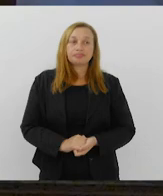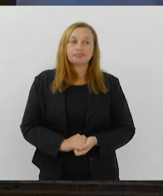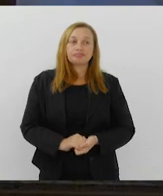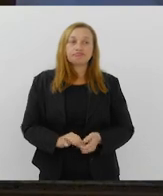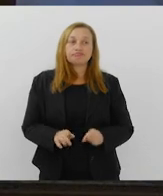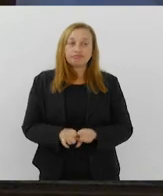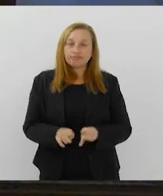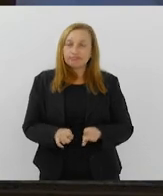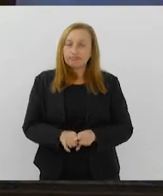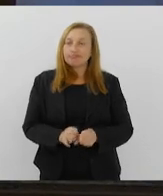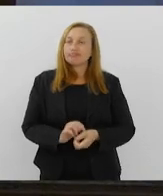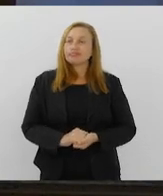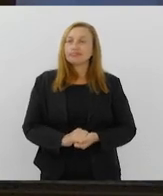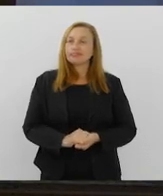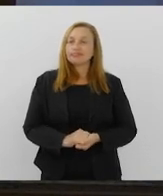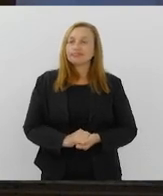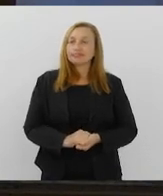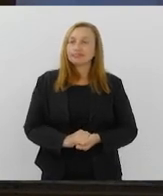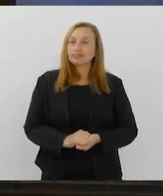foi...